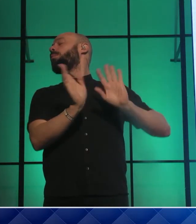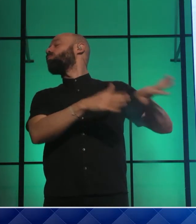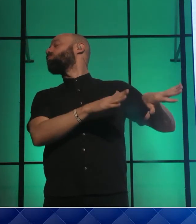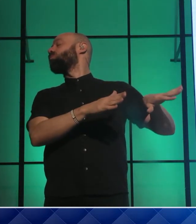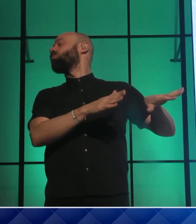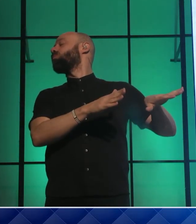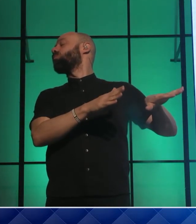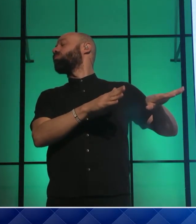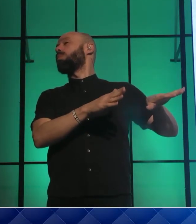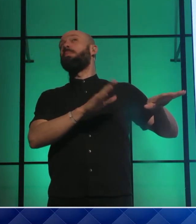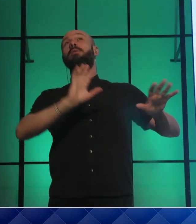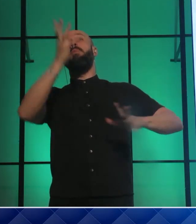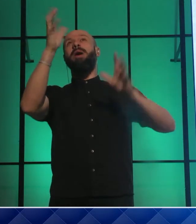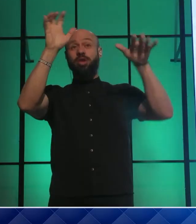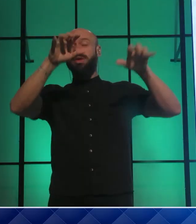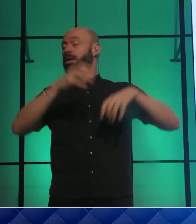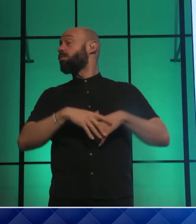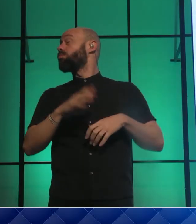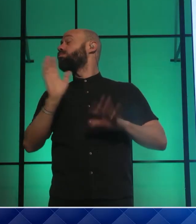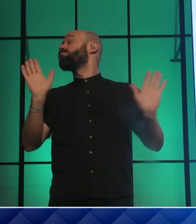está.